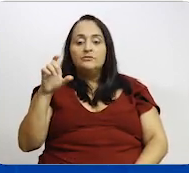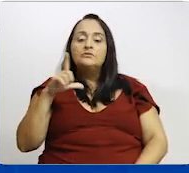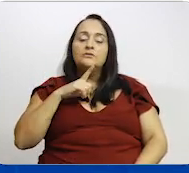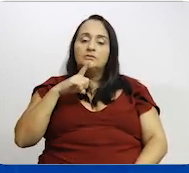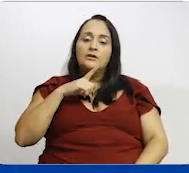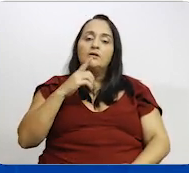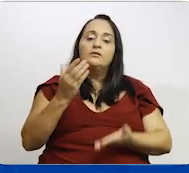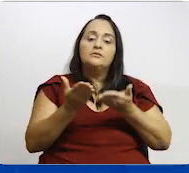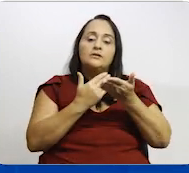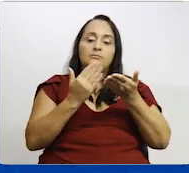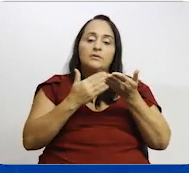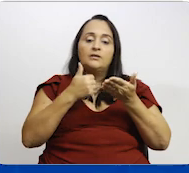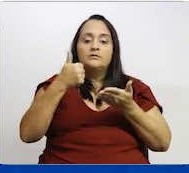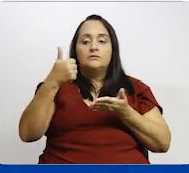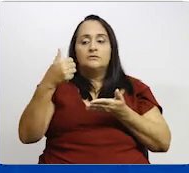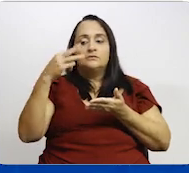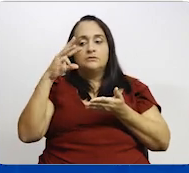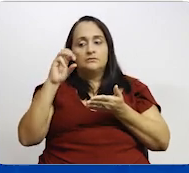130 a